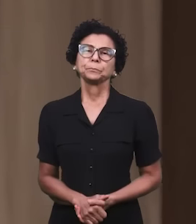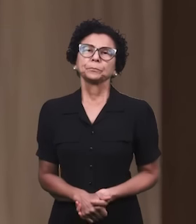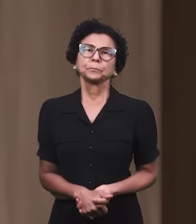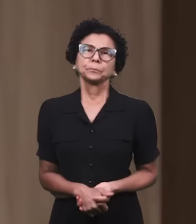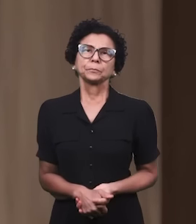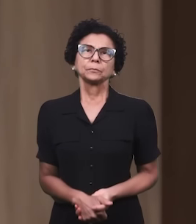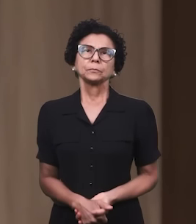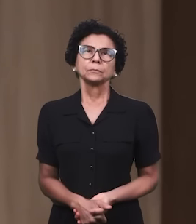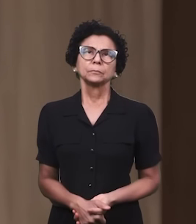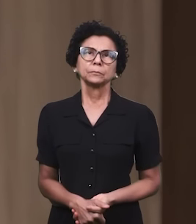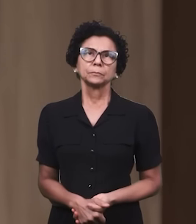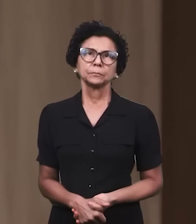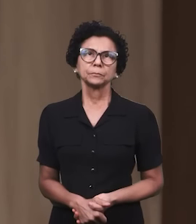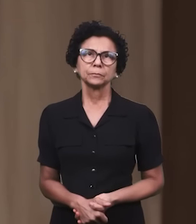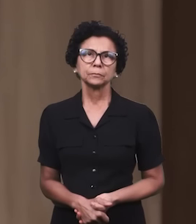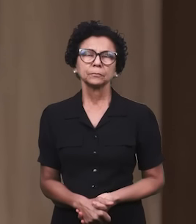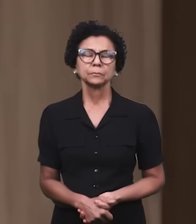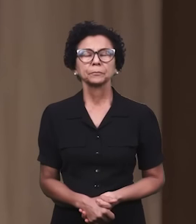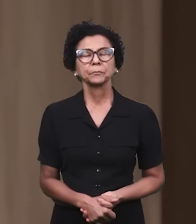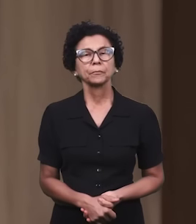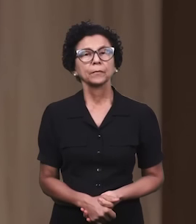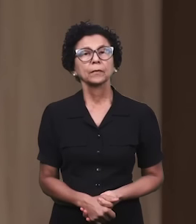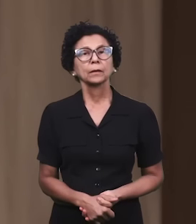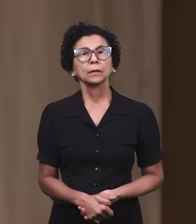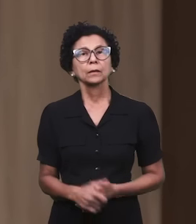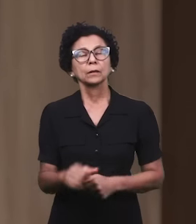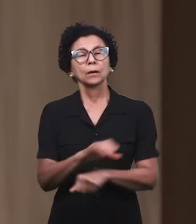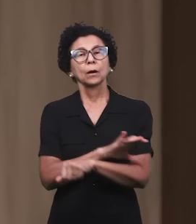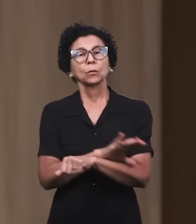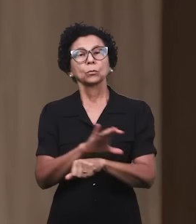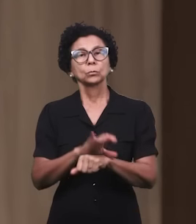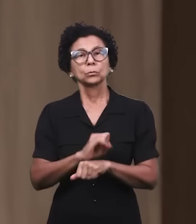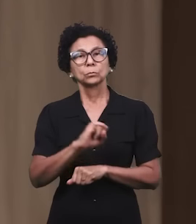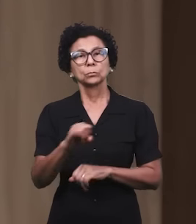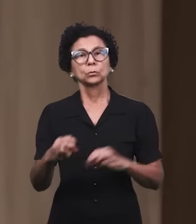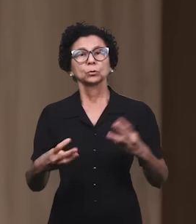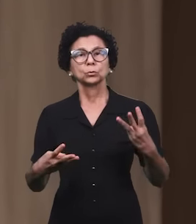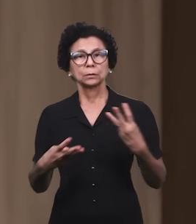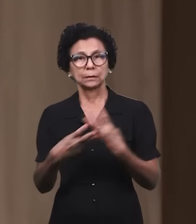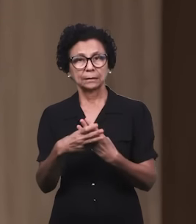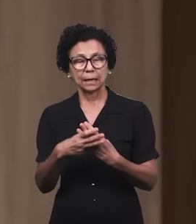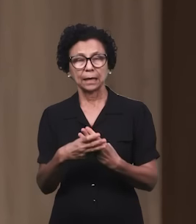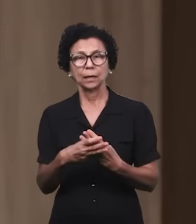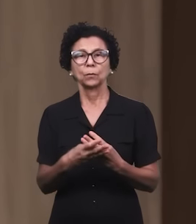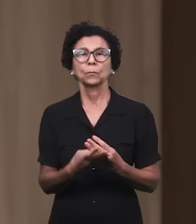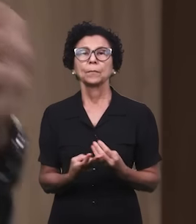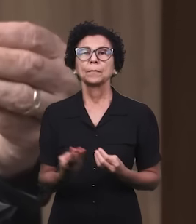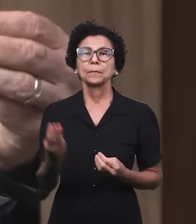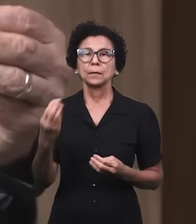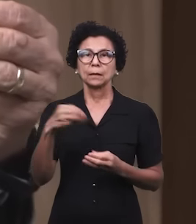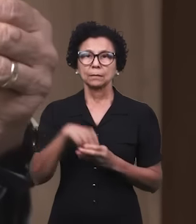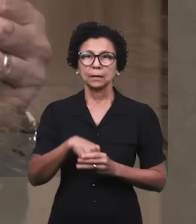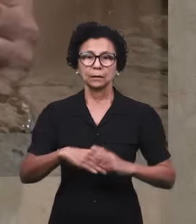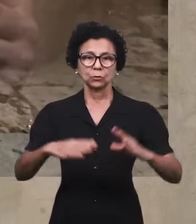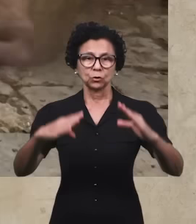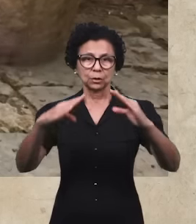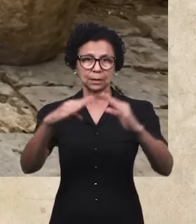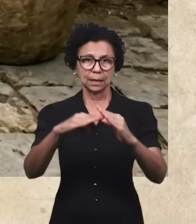um outro hábito judaico era a presença de talhas dentro de